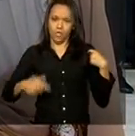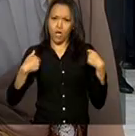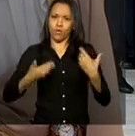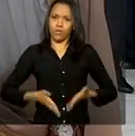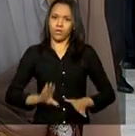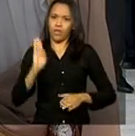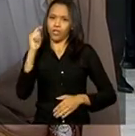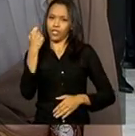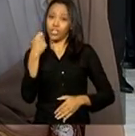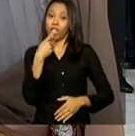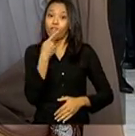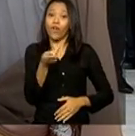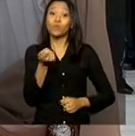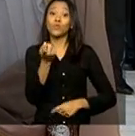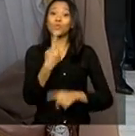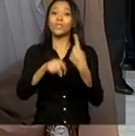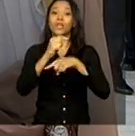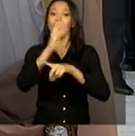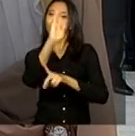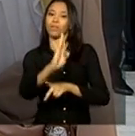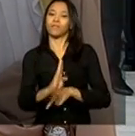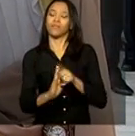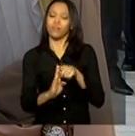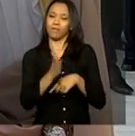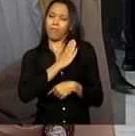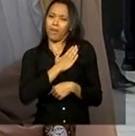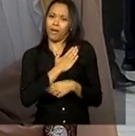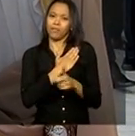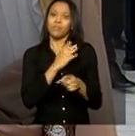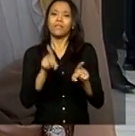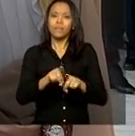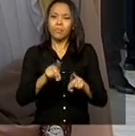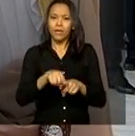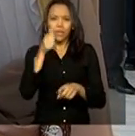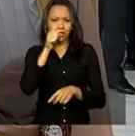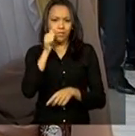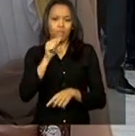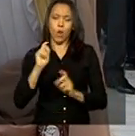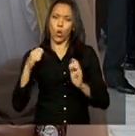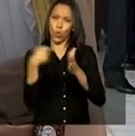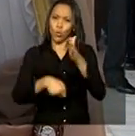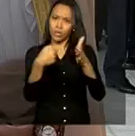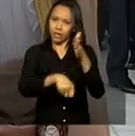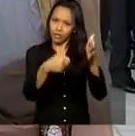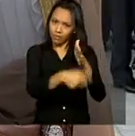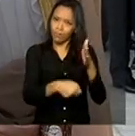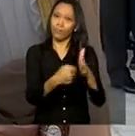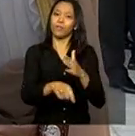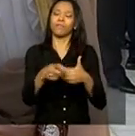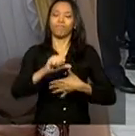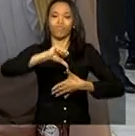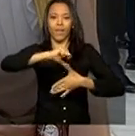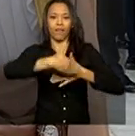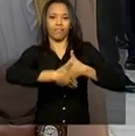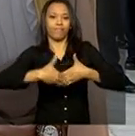desejo muito sucesso para o nosso querido Brasil e para esta cara lutadora da democracia latino-americana. Nós estamos também com o